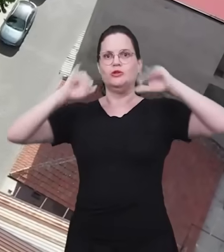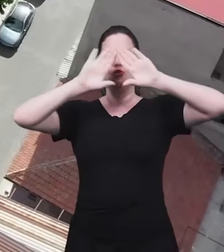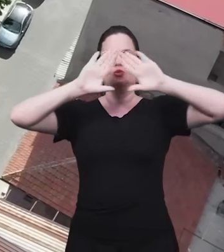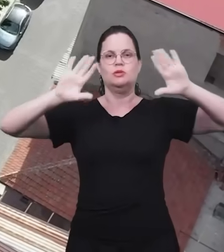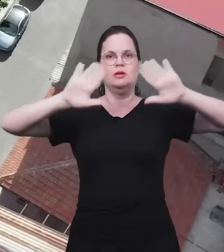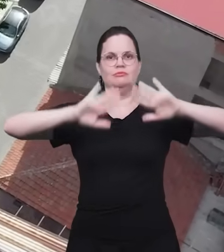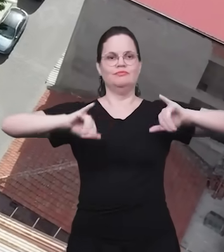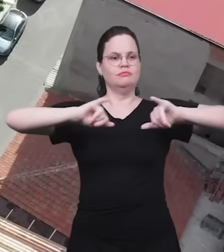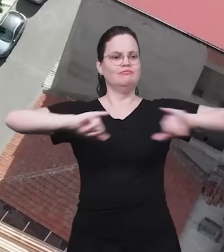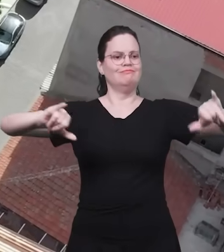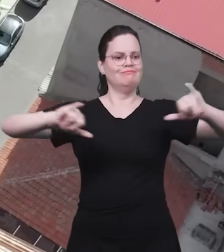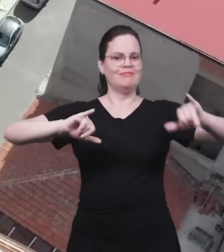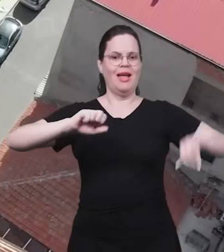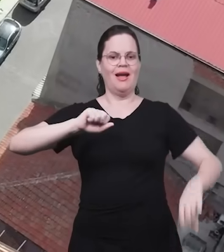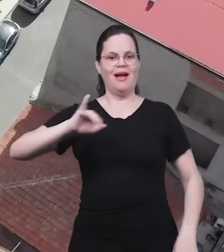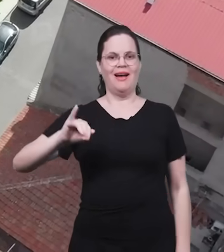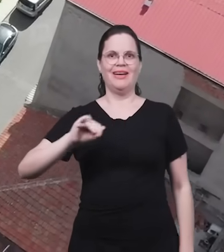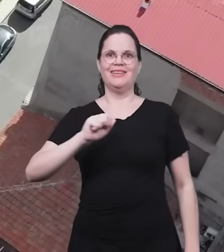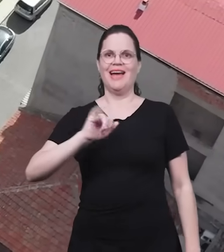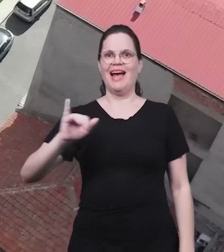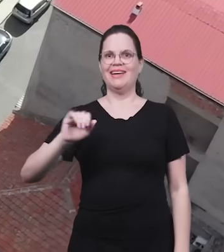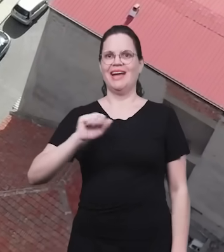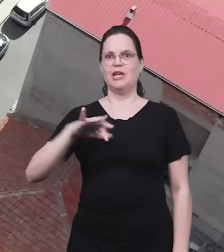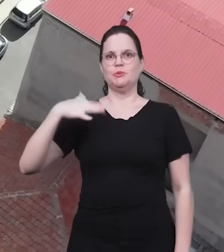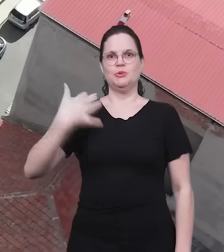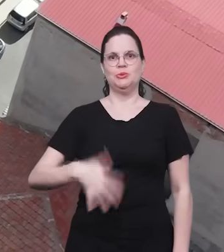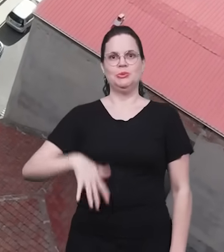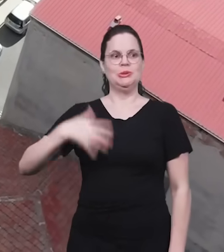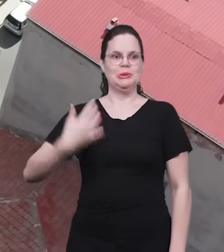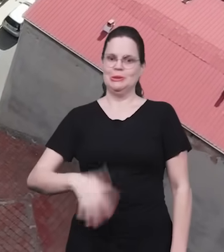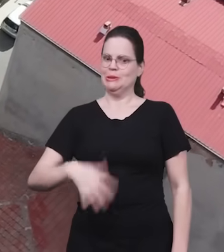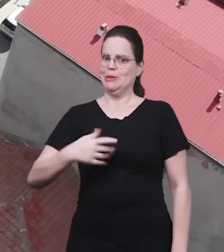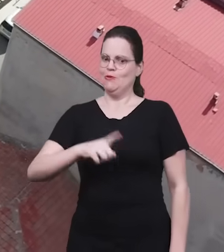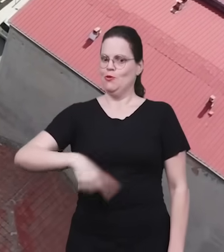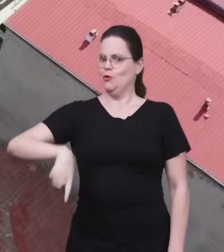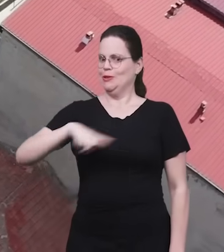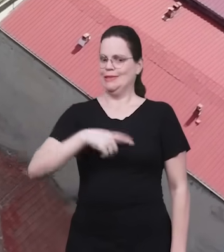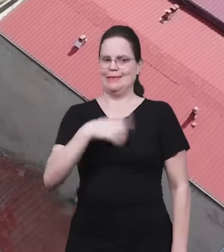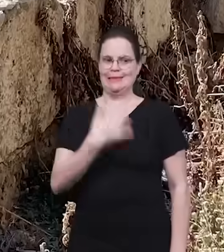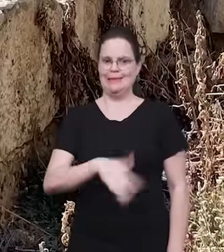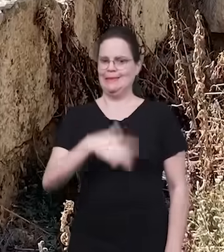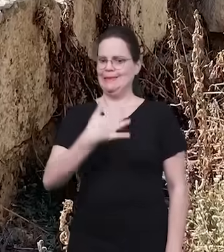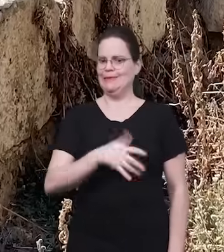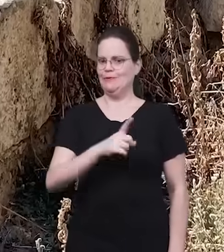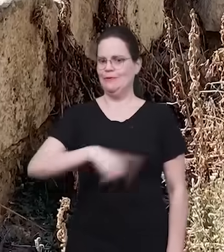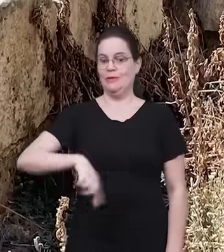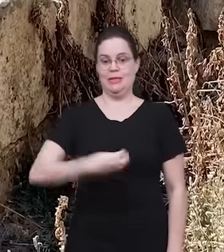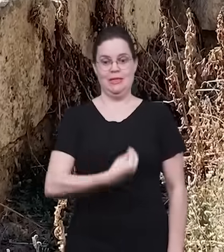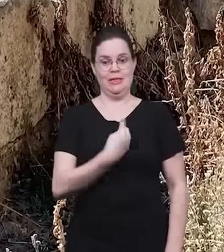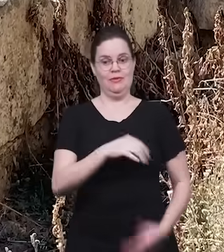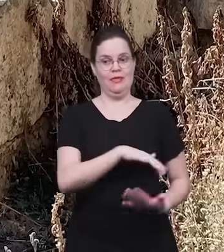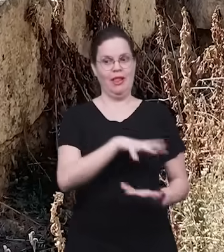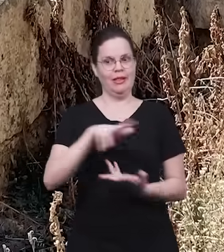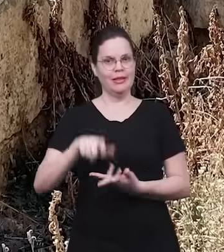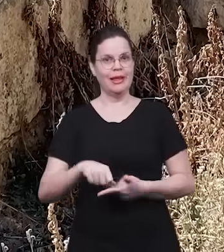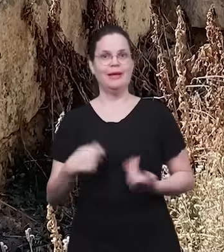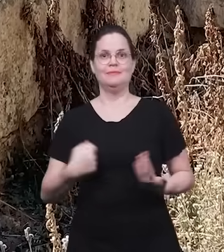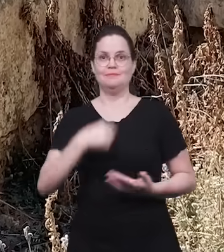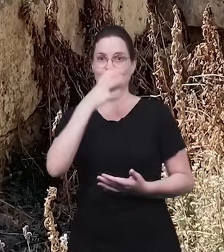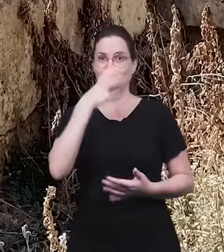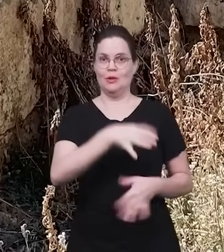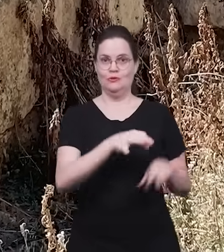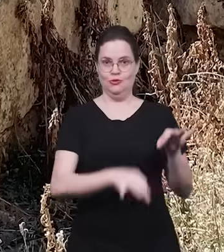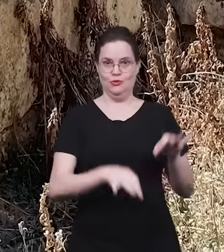terra. Vem agora uma grande tribulação, mas a igreja já está com o Senhor na eternidade. Glória a Deus. Bom,